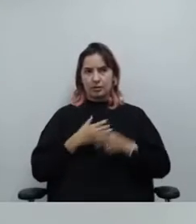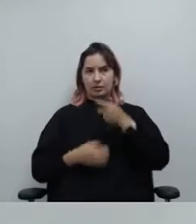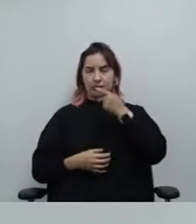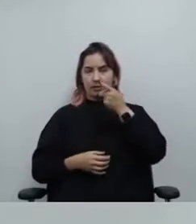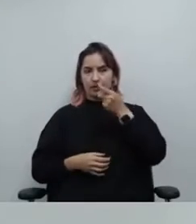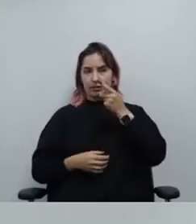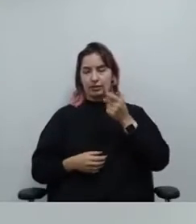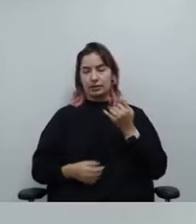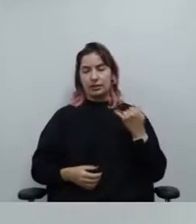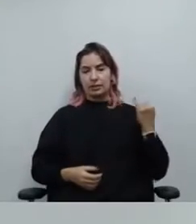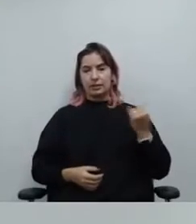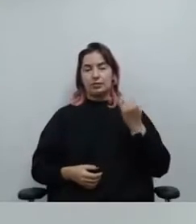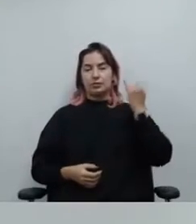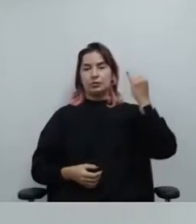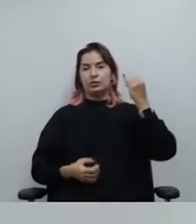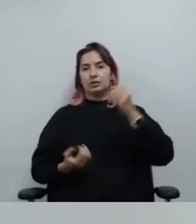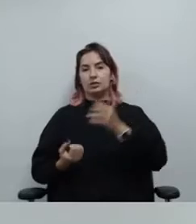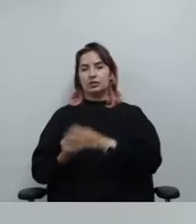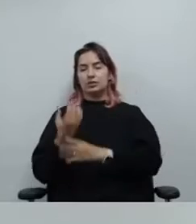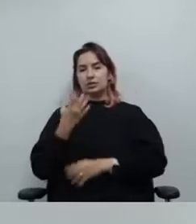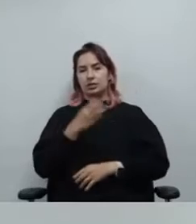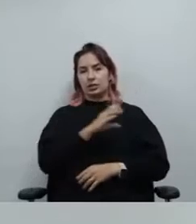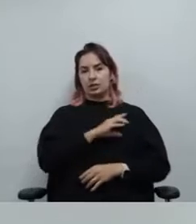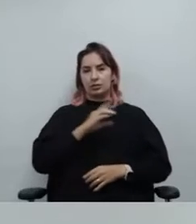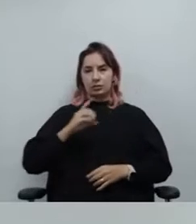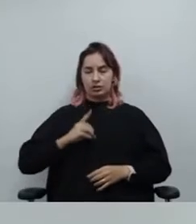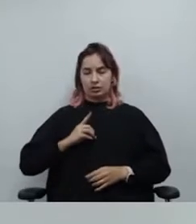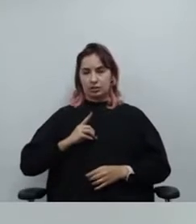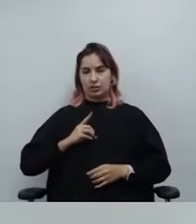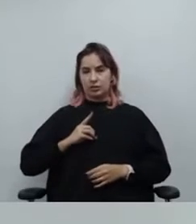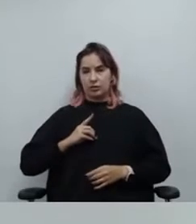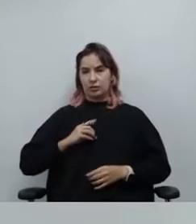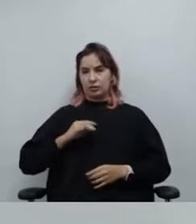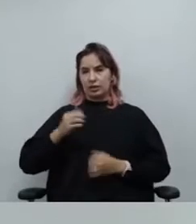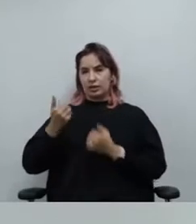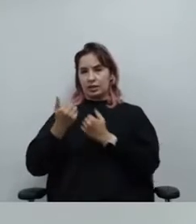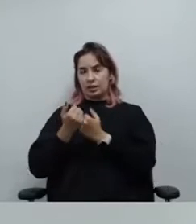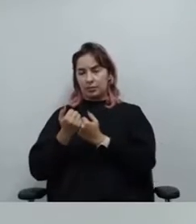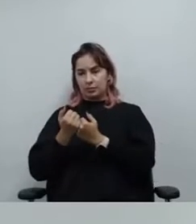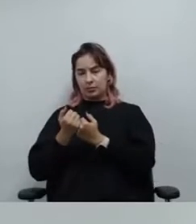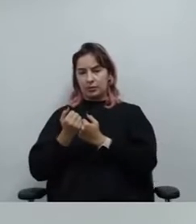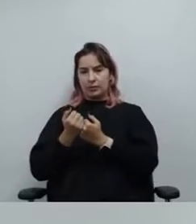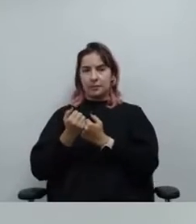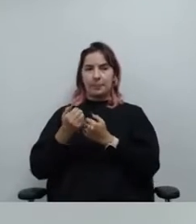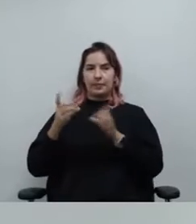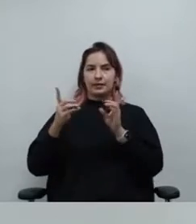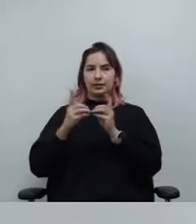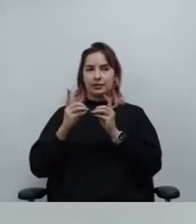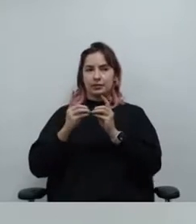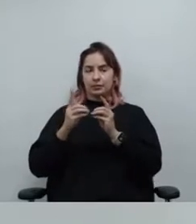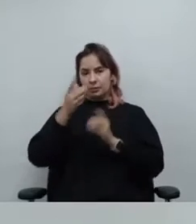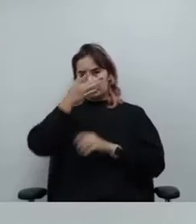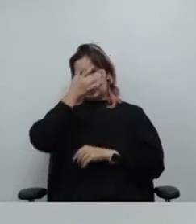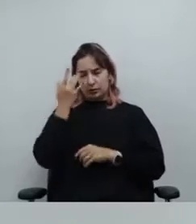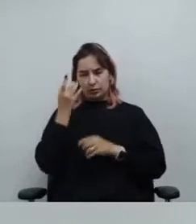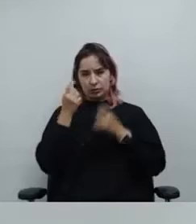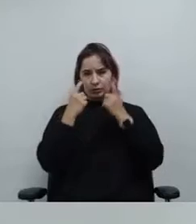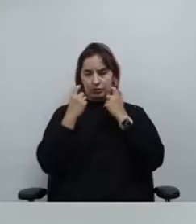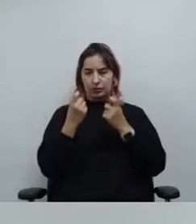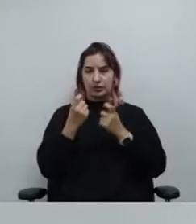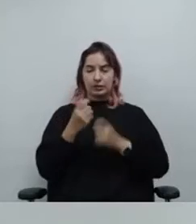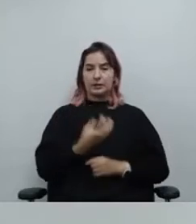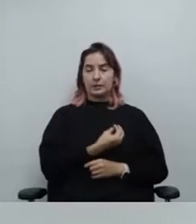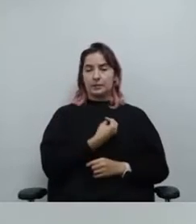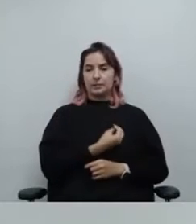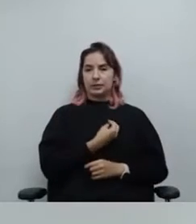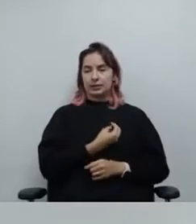que é a importância de se criar a coordenadoria do Rede Apoia, que é a política institucional de atendimento às vítimas de violência. Esse tema está presente